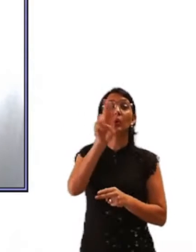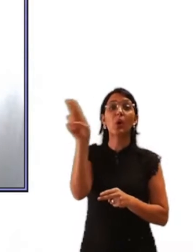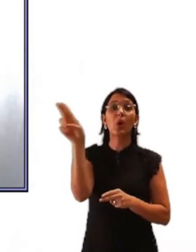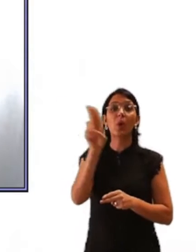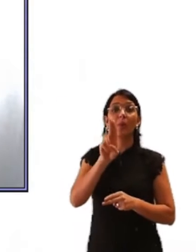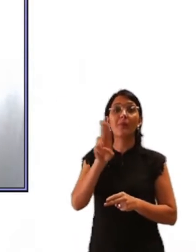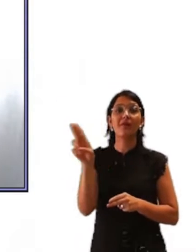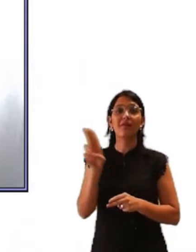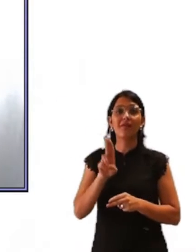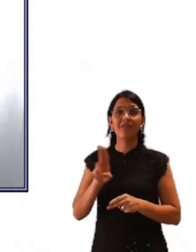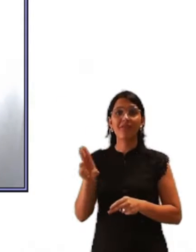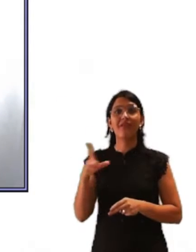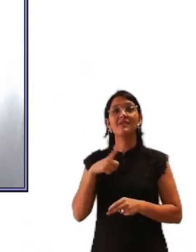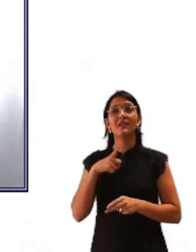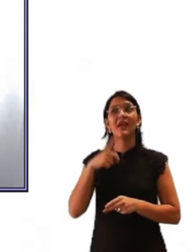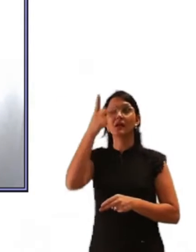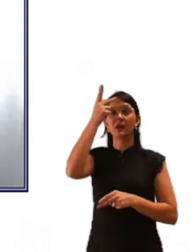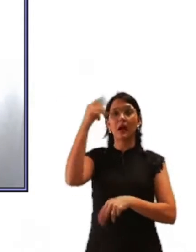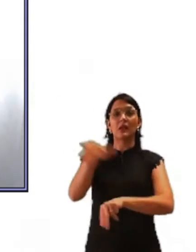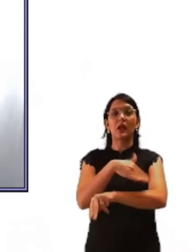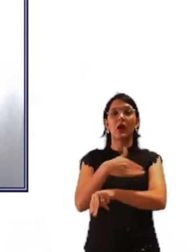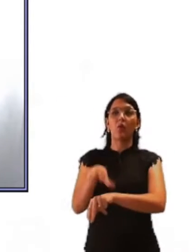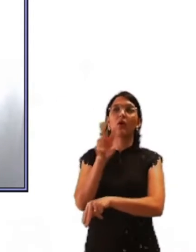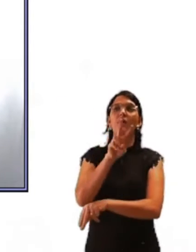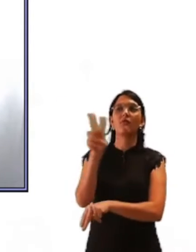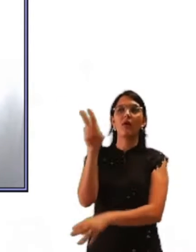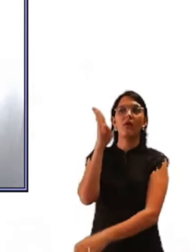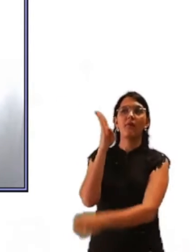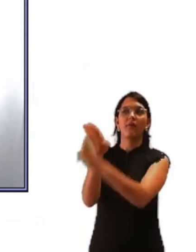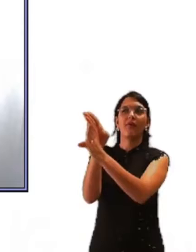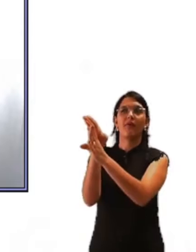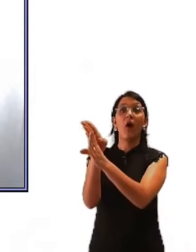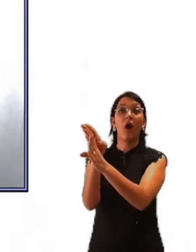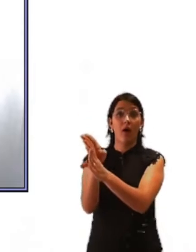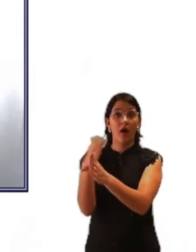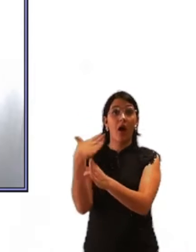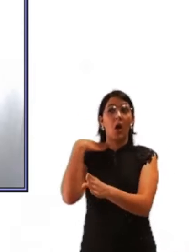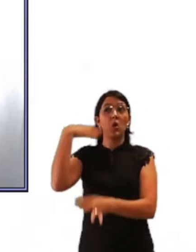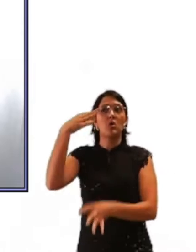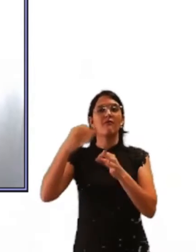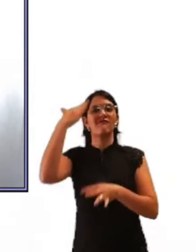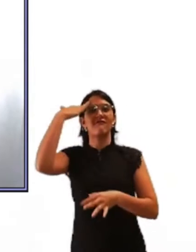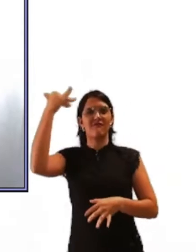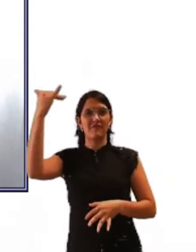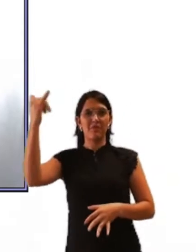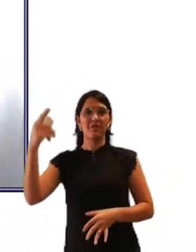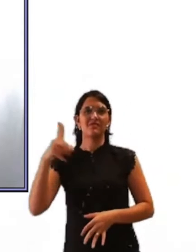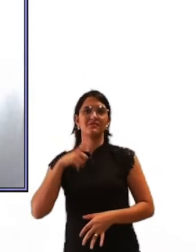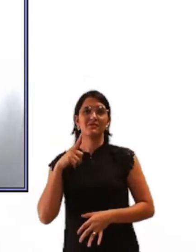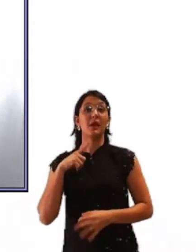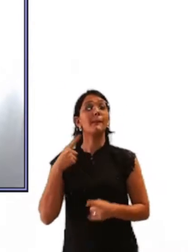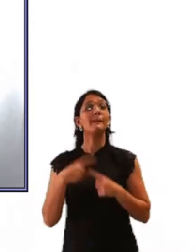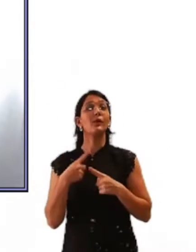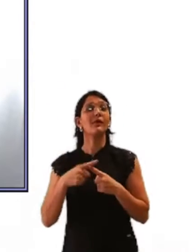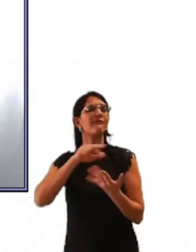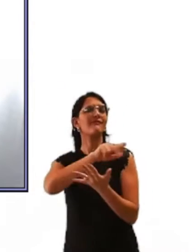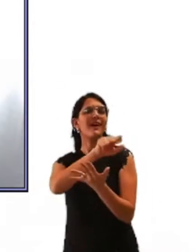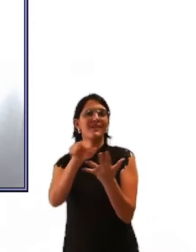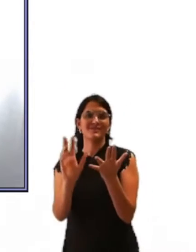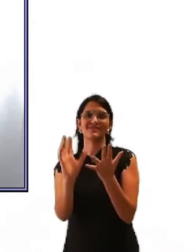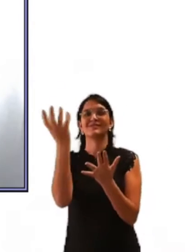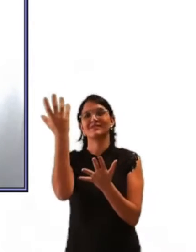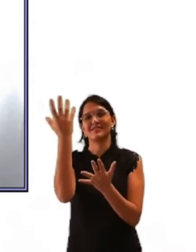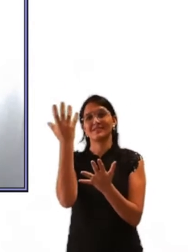são identificados na rua, eles viraram celebridades jurídicas. Por quê? Vários fatores,